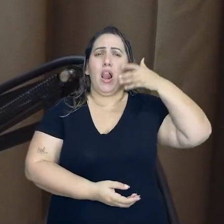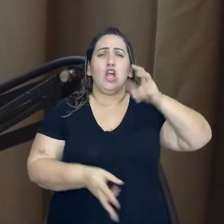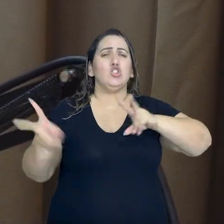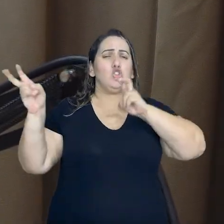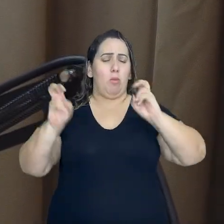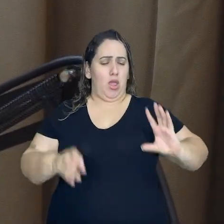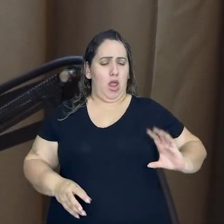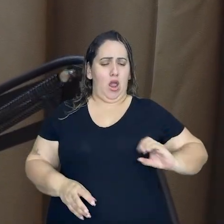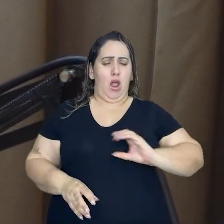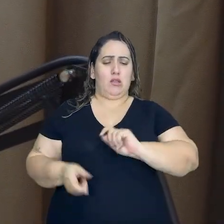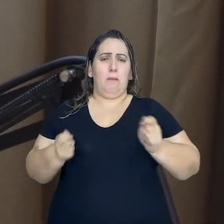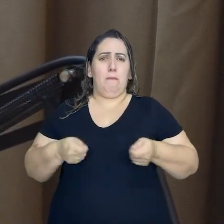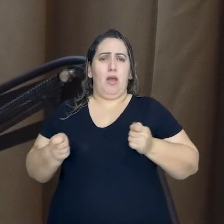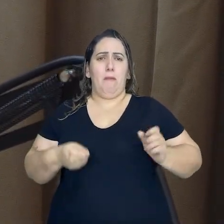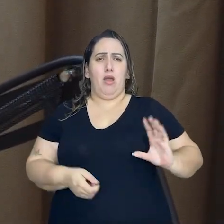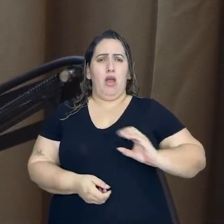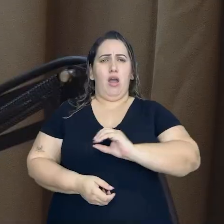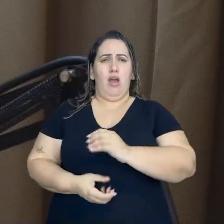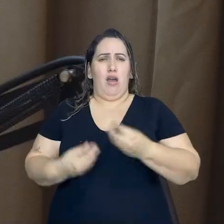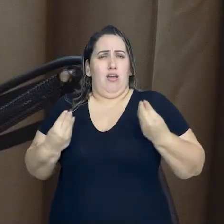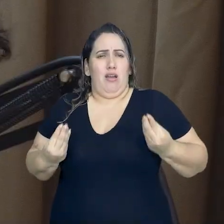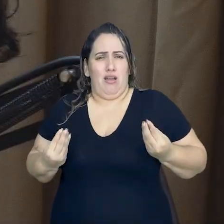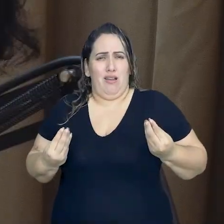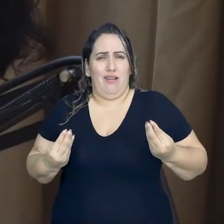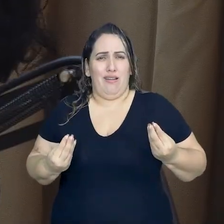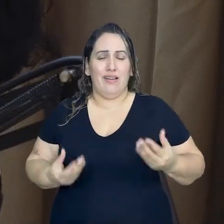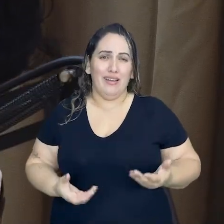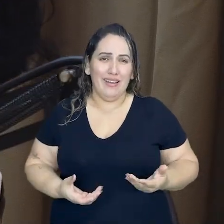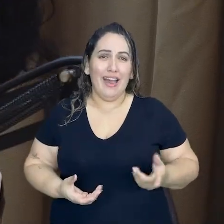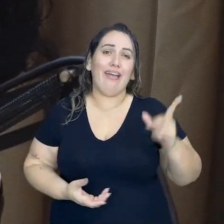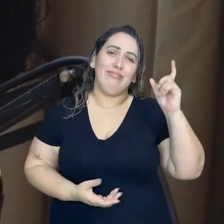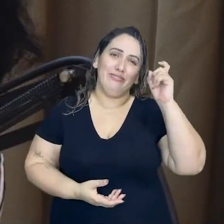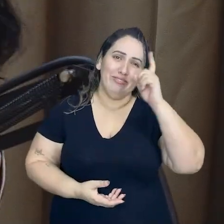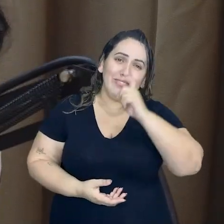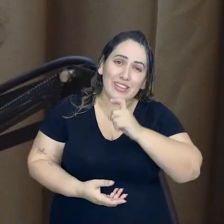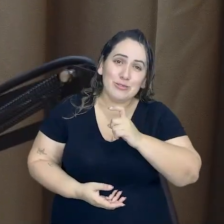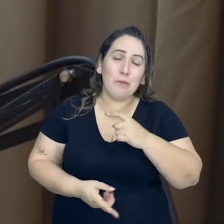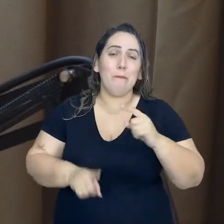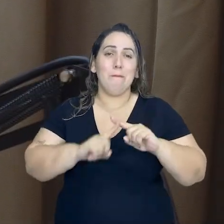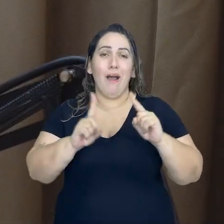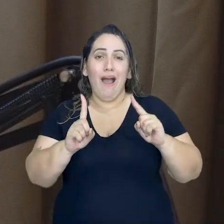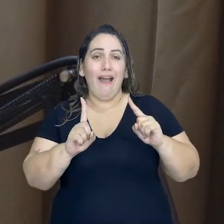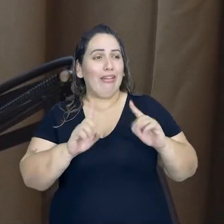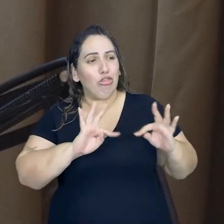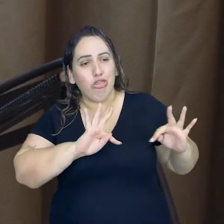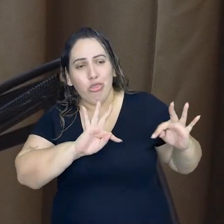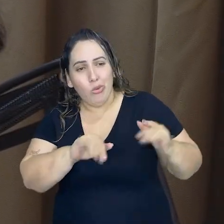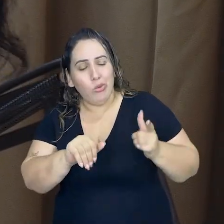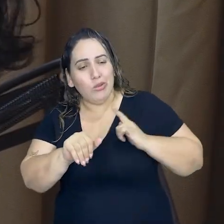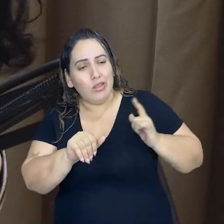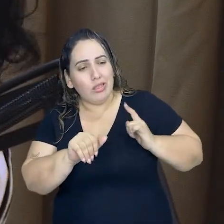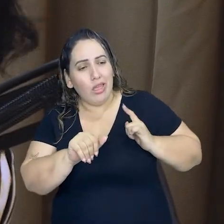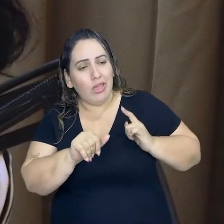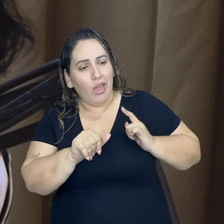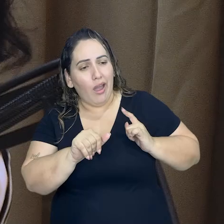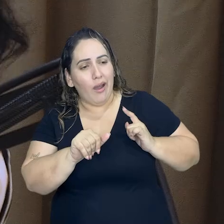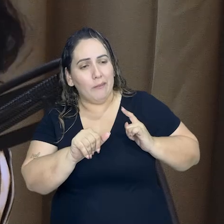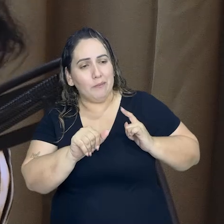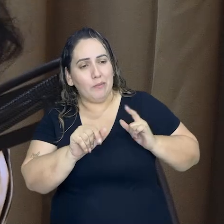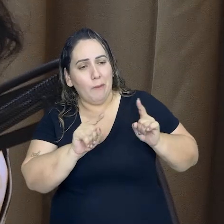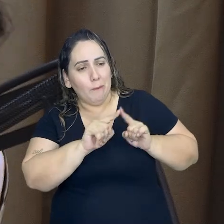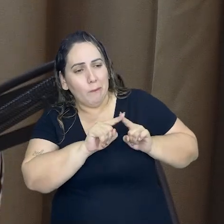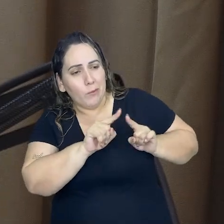são programas que tenham uma continuidade, que construam uma consciência política